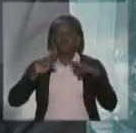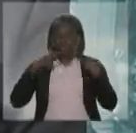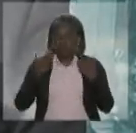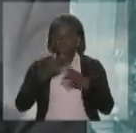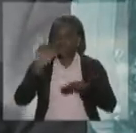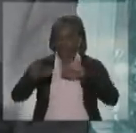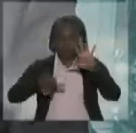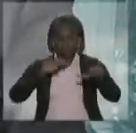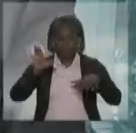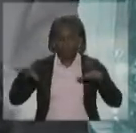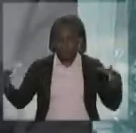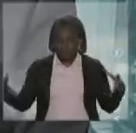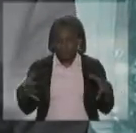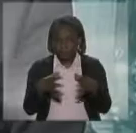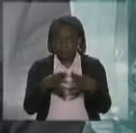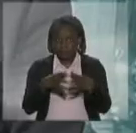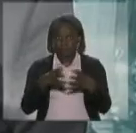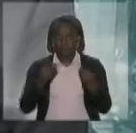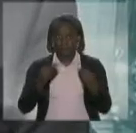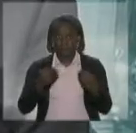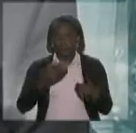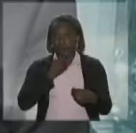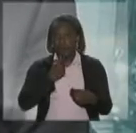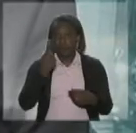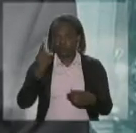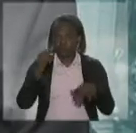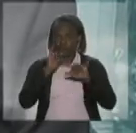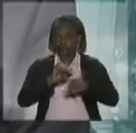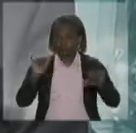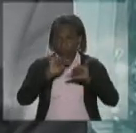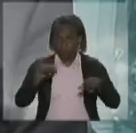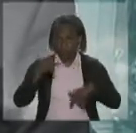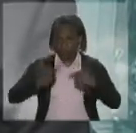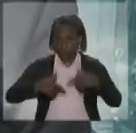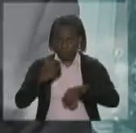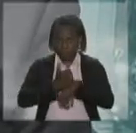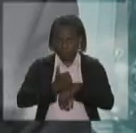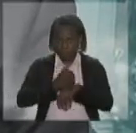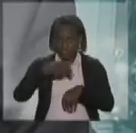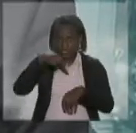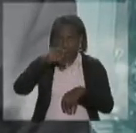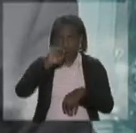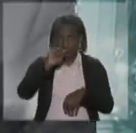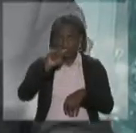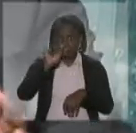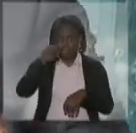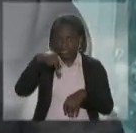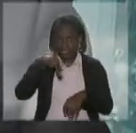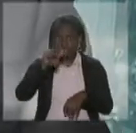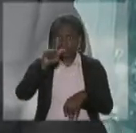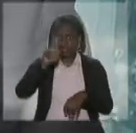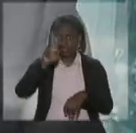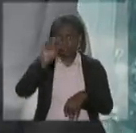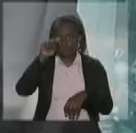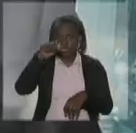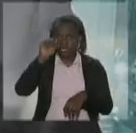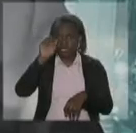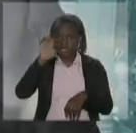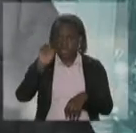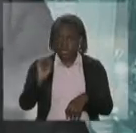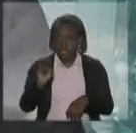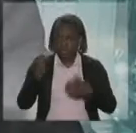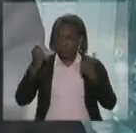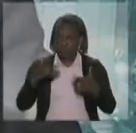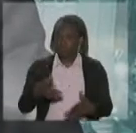tal do conselhão publicitários de renome nizan guanaes dia seguinte aproveite a sua